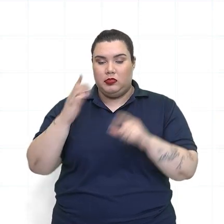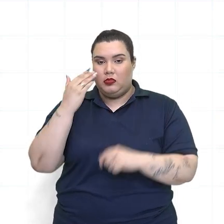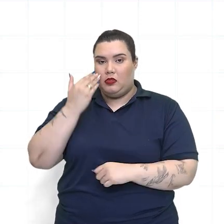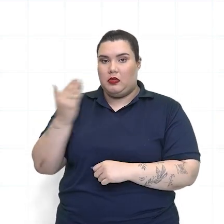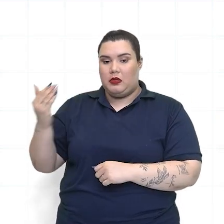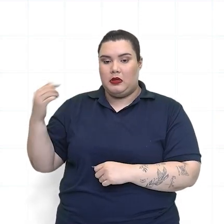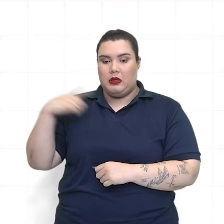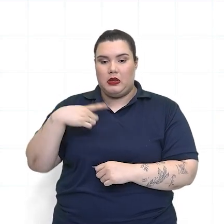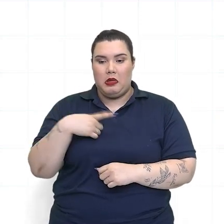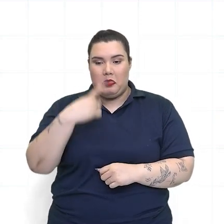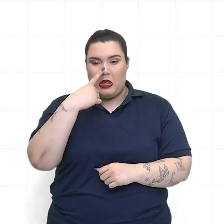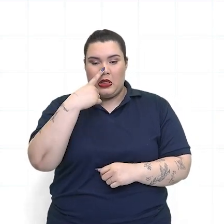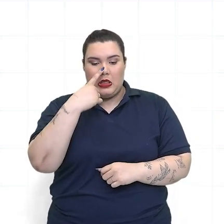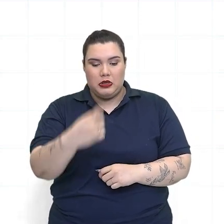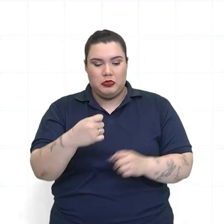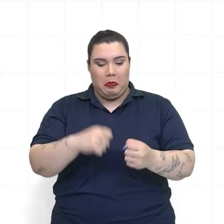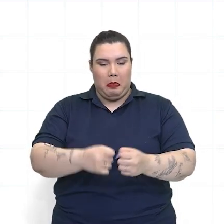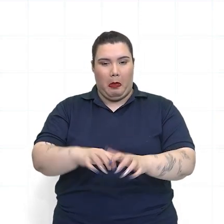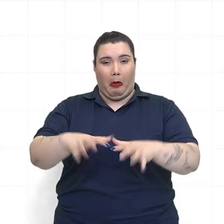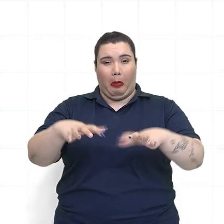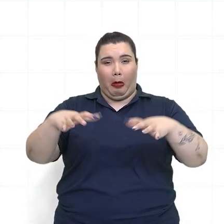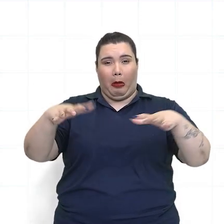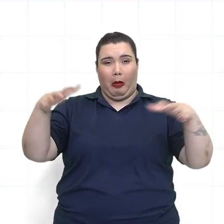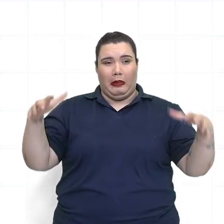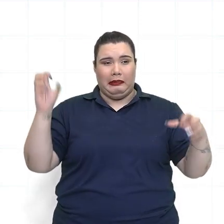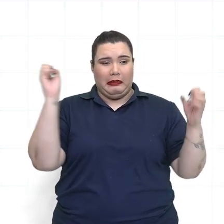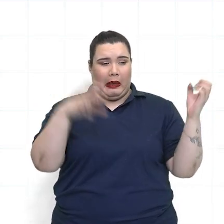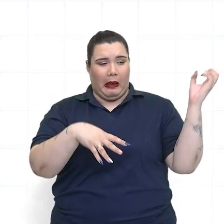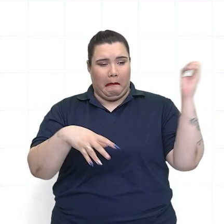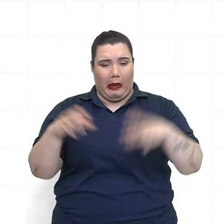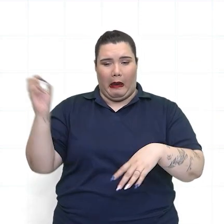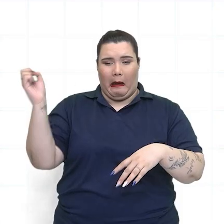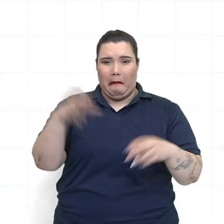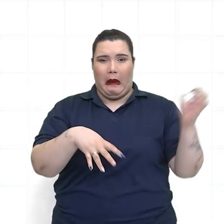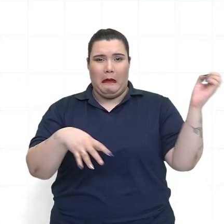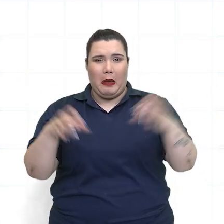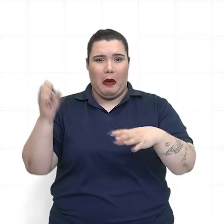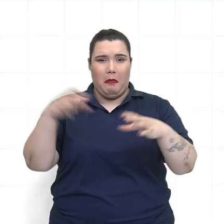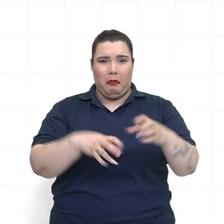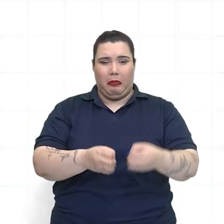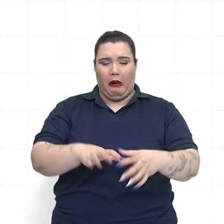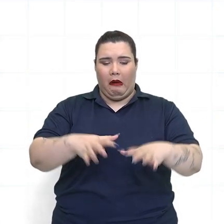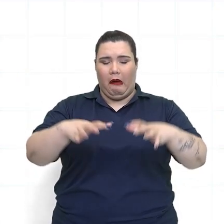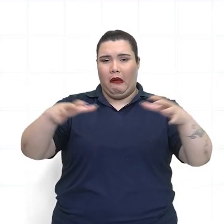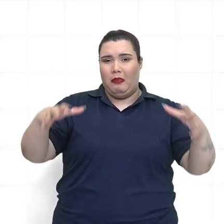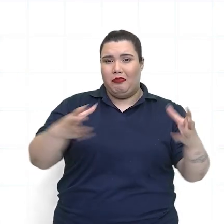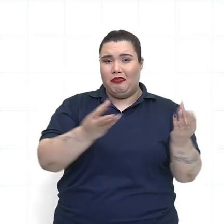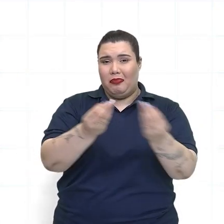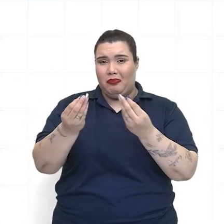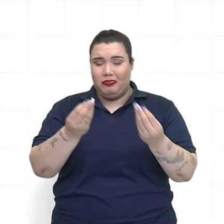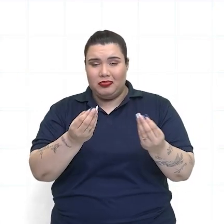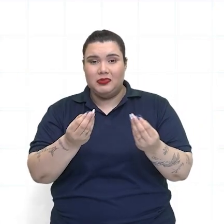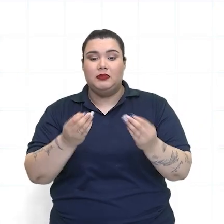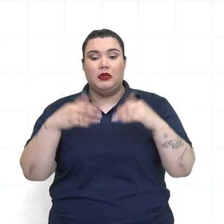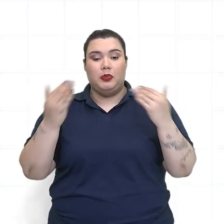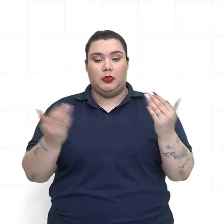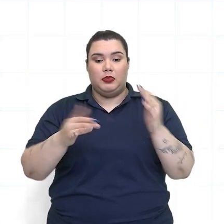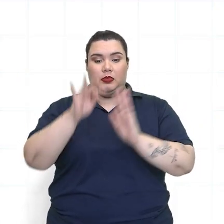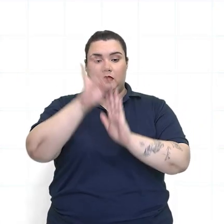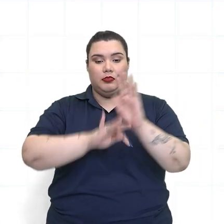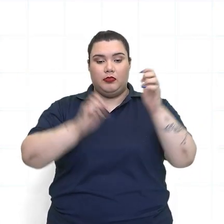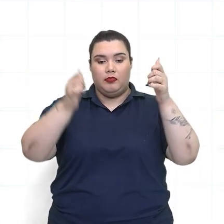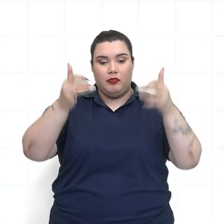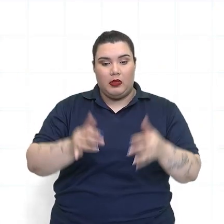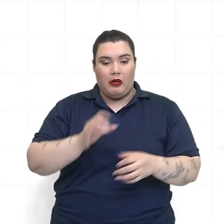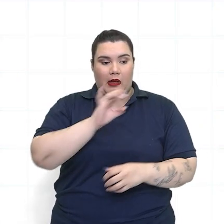aí a quantidade, né, de lixo que vai se acumulando, né? Então, no texto aí diz assim, ó, cada